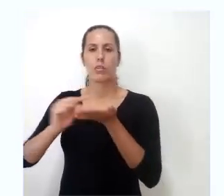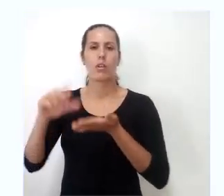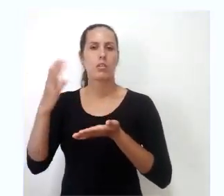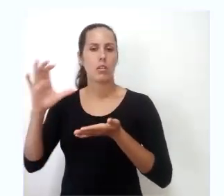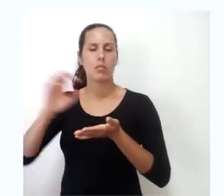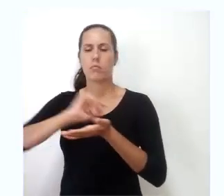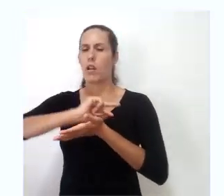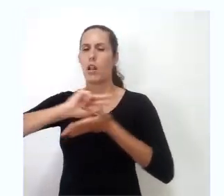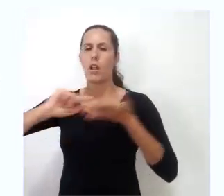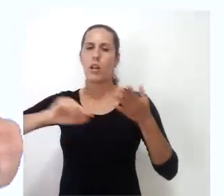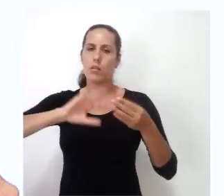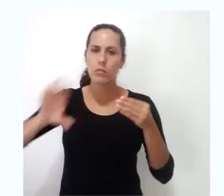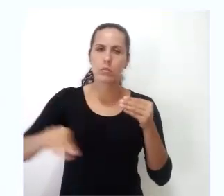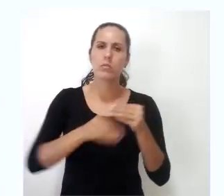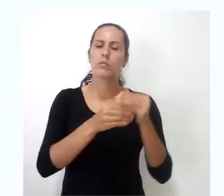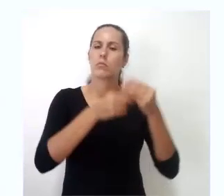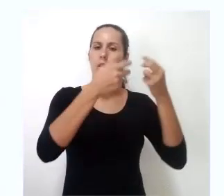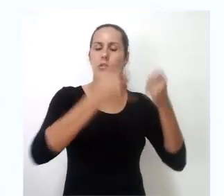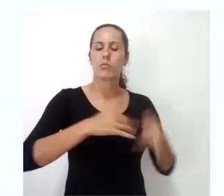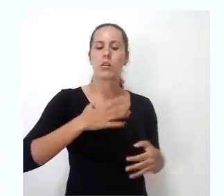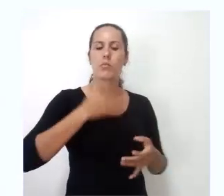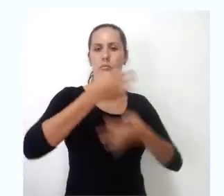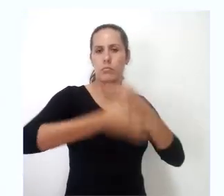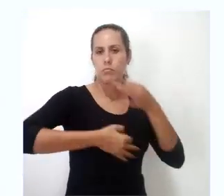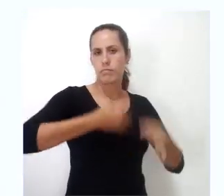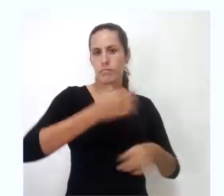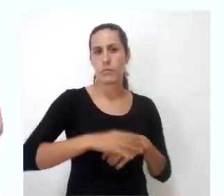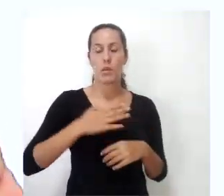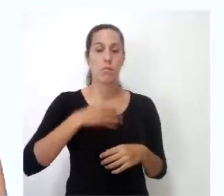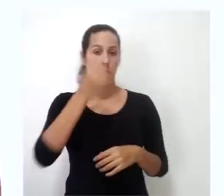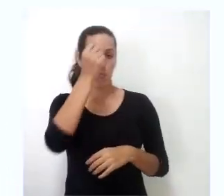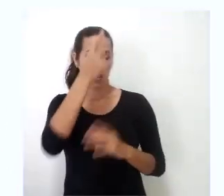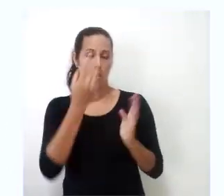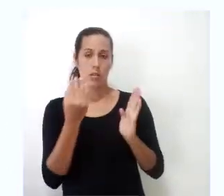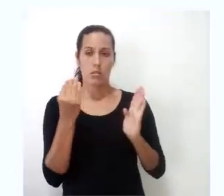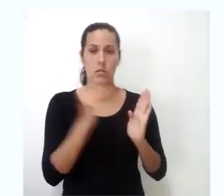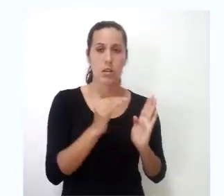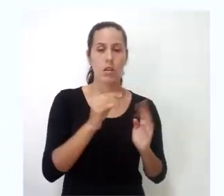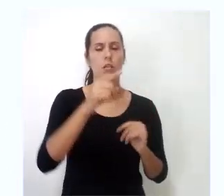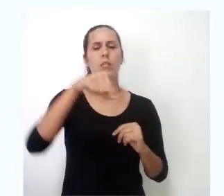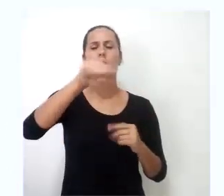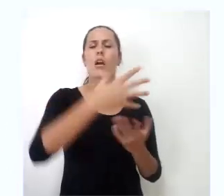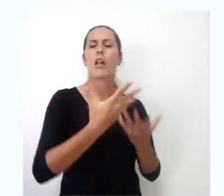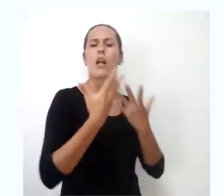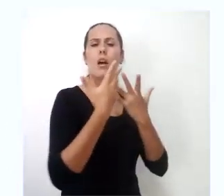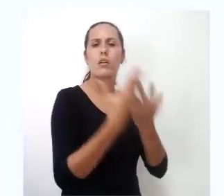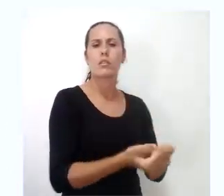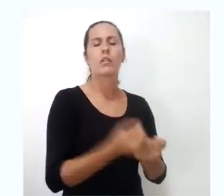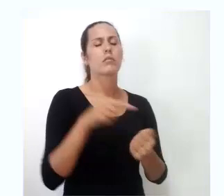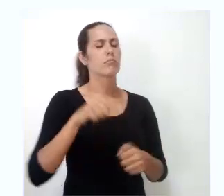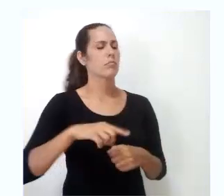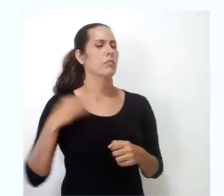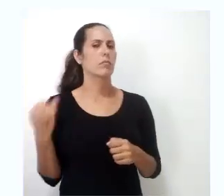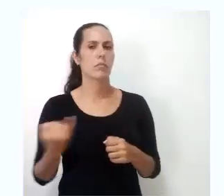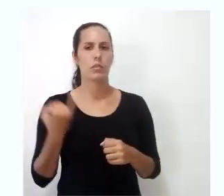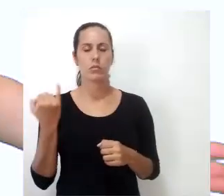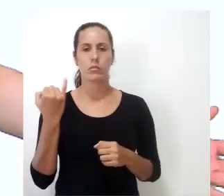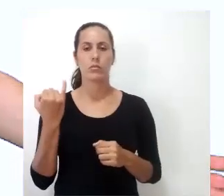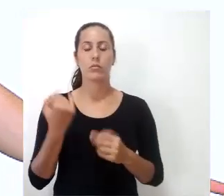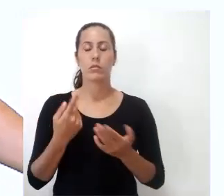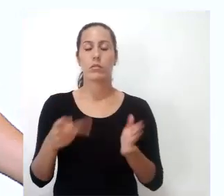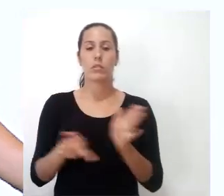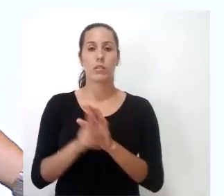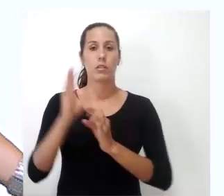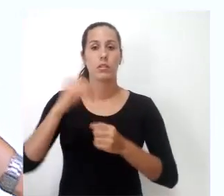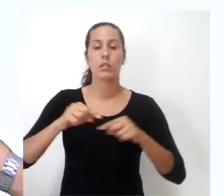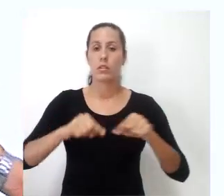argumentativo. Eu argumento, eu me coloco no mundo, eu coloco a minha ideia, fazer com que o outro aceite a minha ideia. Isso é muito